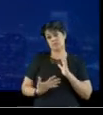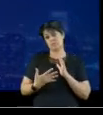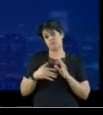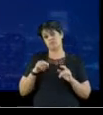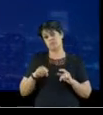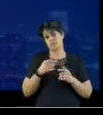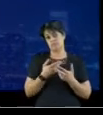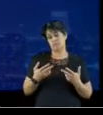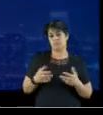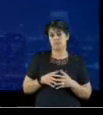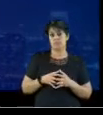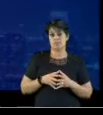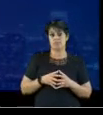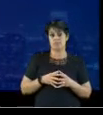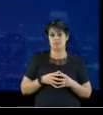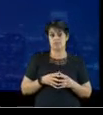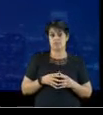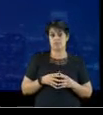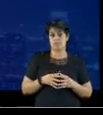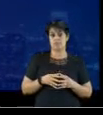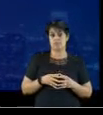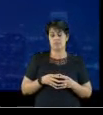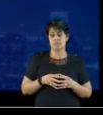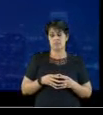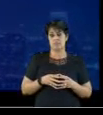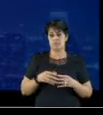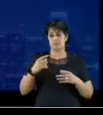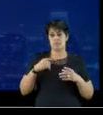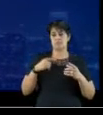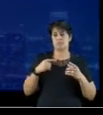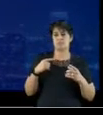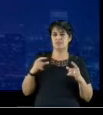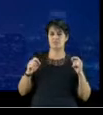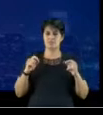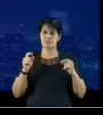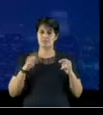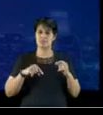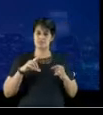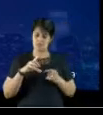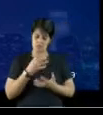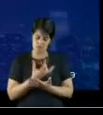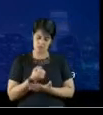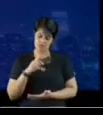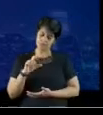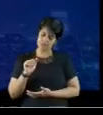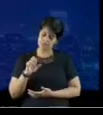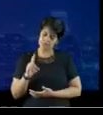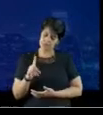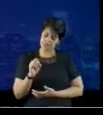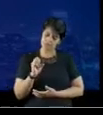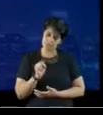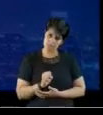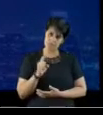o suporte a altíssimas velocidades de transferência de dados, da ordem